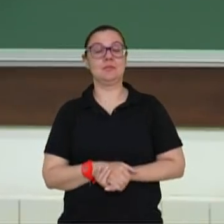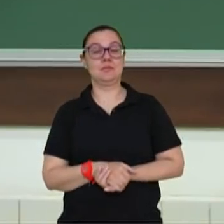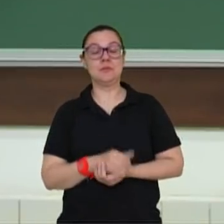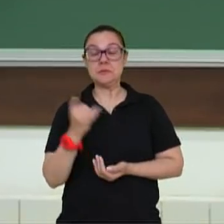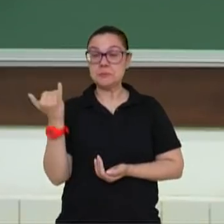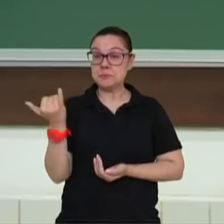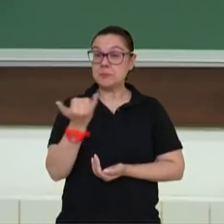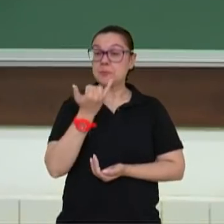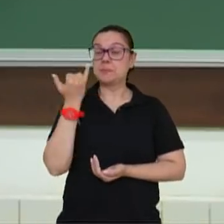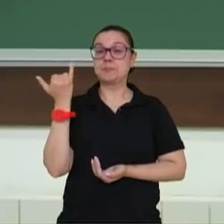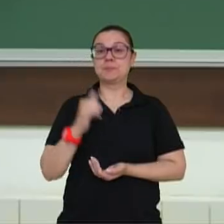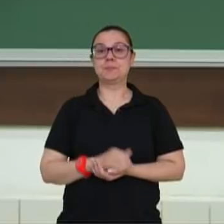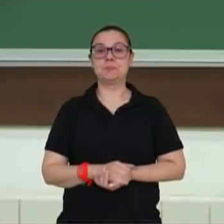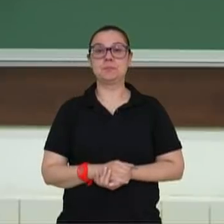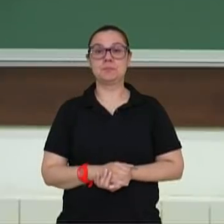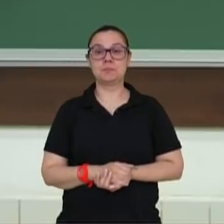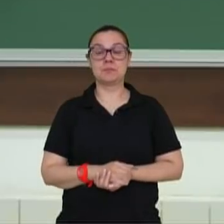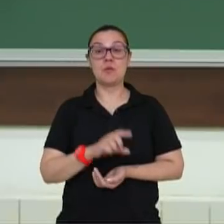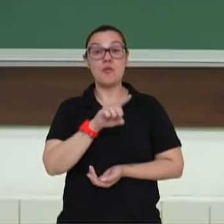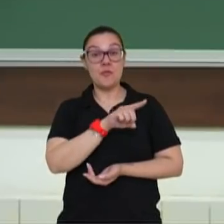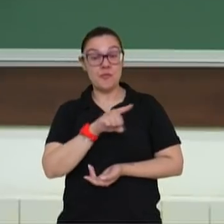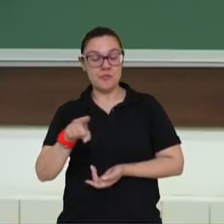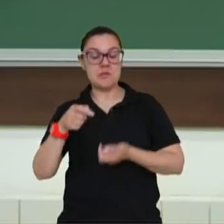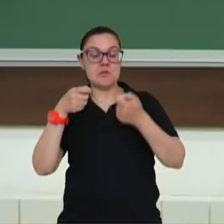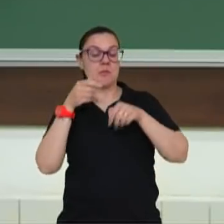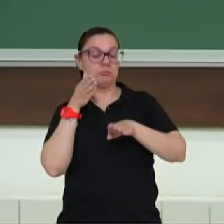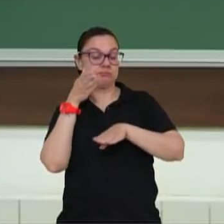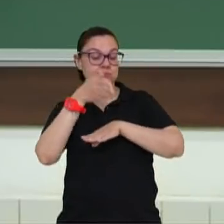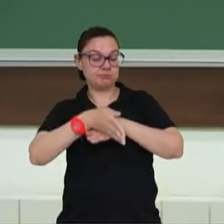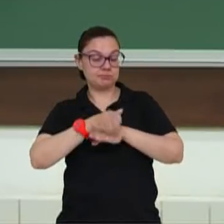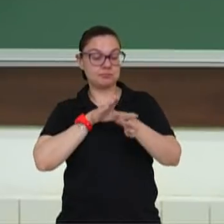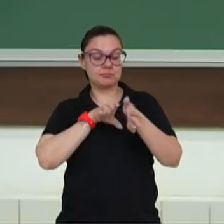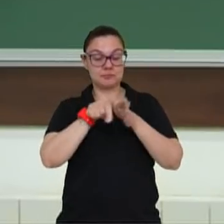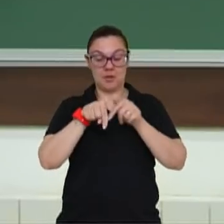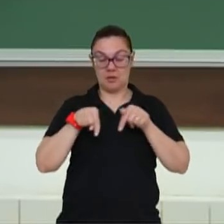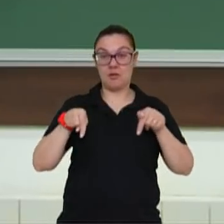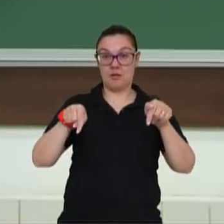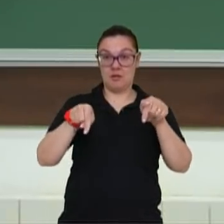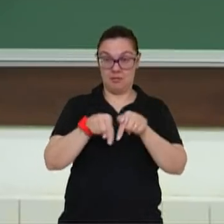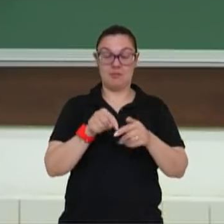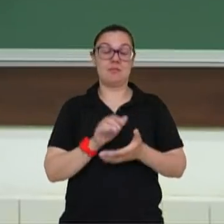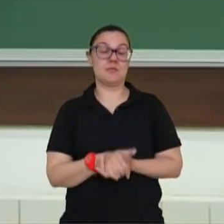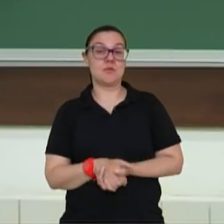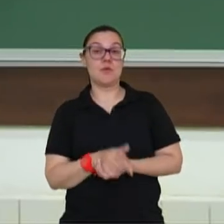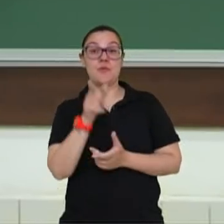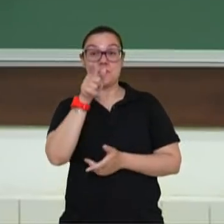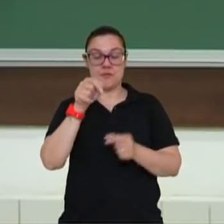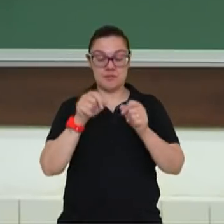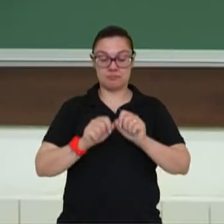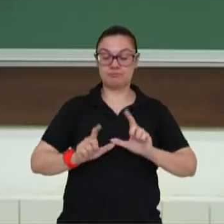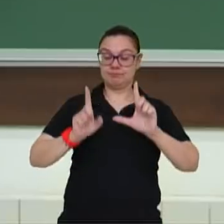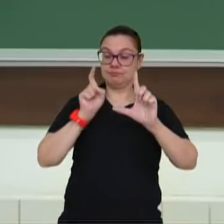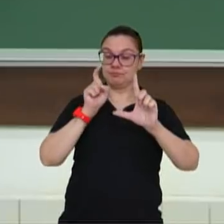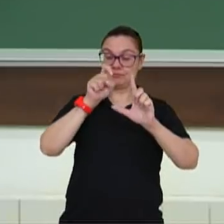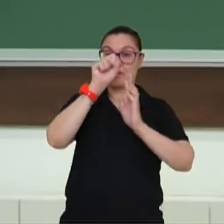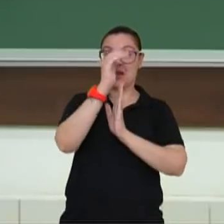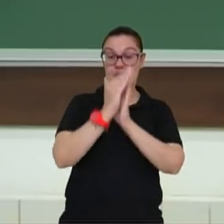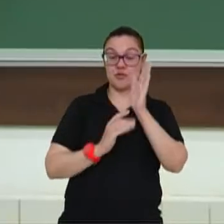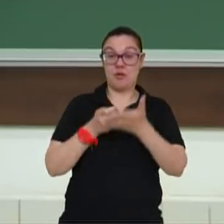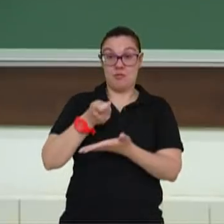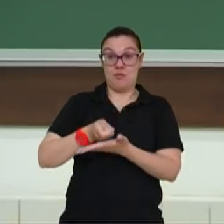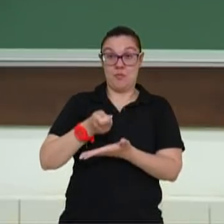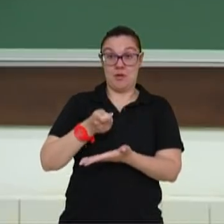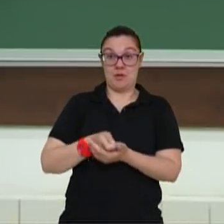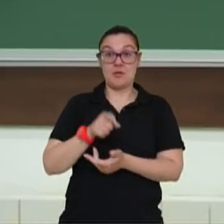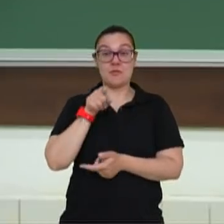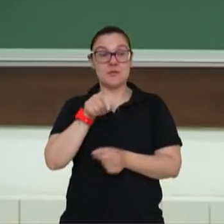recadinho muito importante, que vocês devem acessar o Classroom e vocês devem fazer uma atividade. Realizando